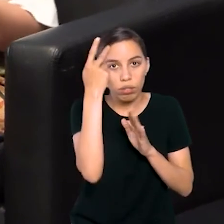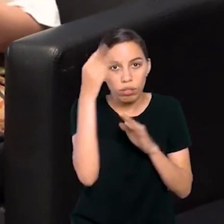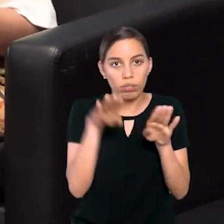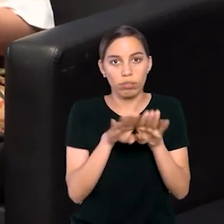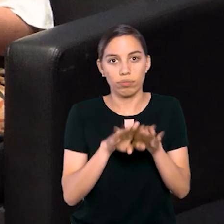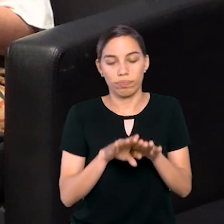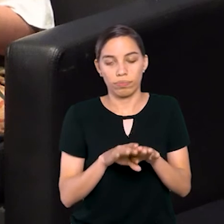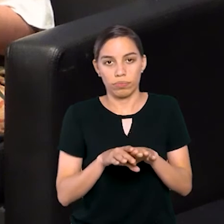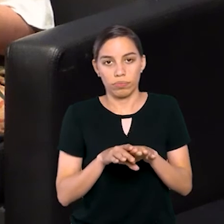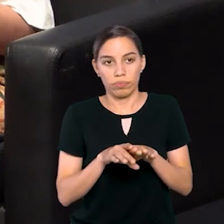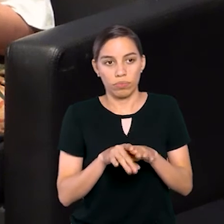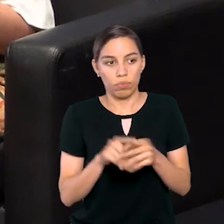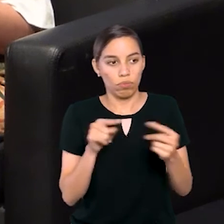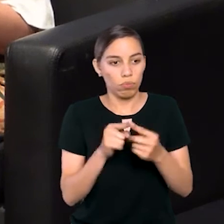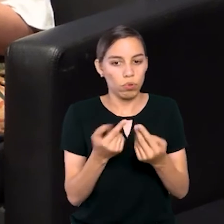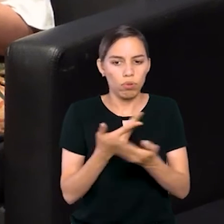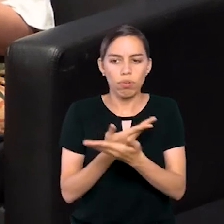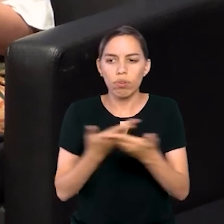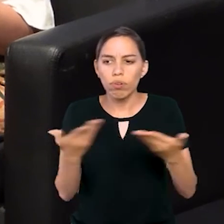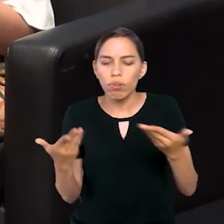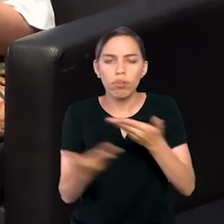que esse movimento também de